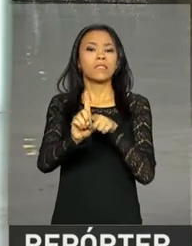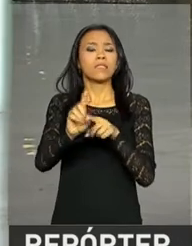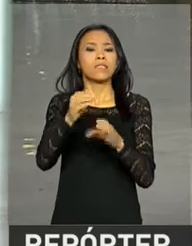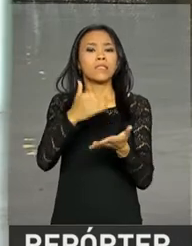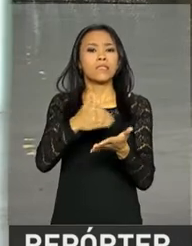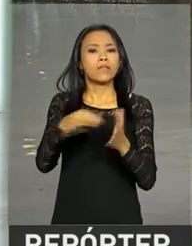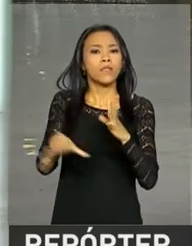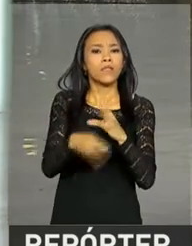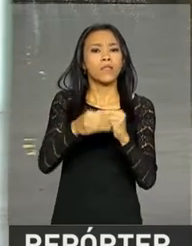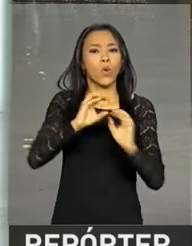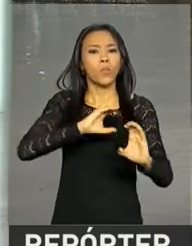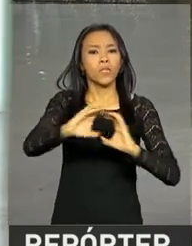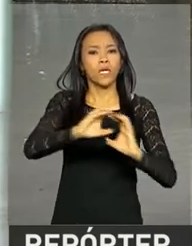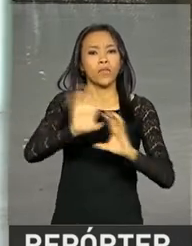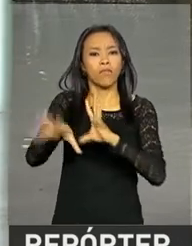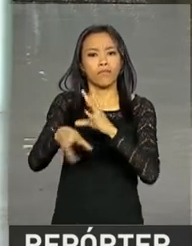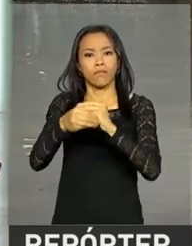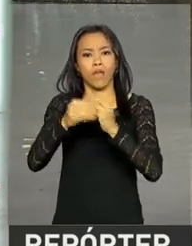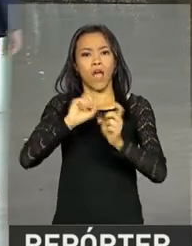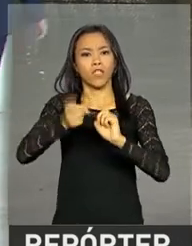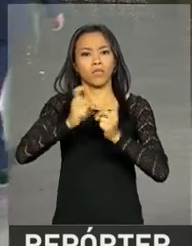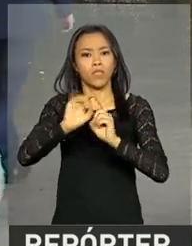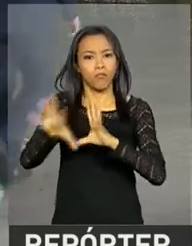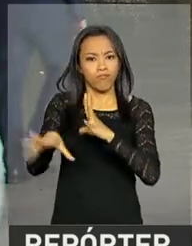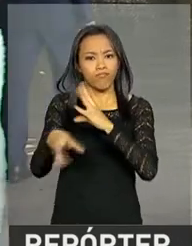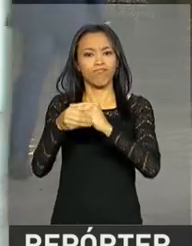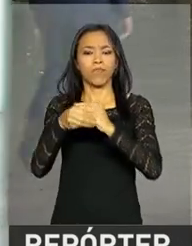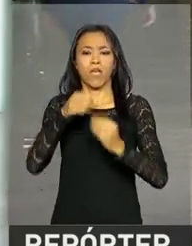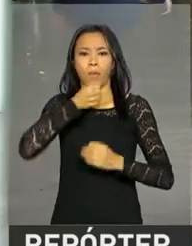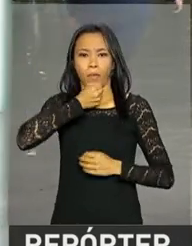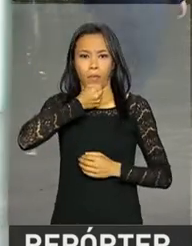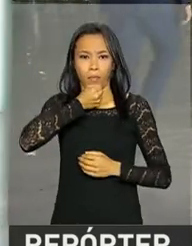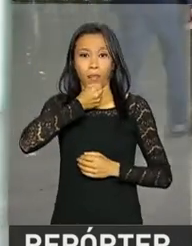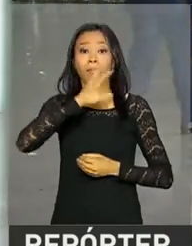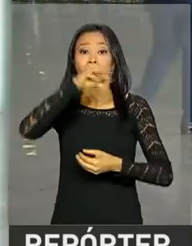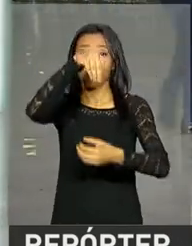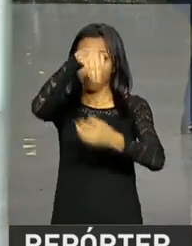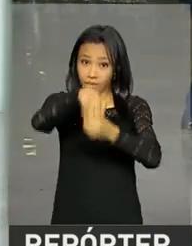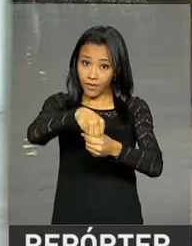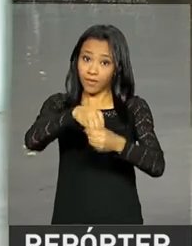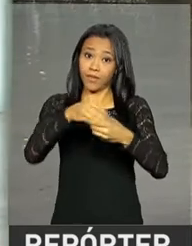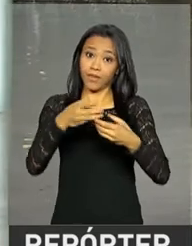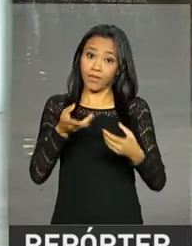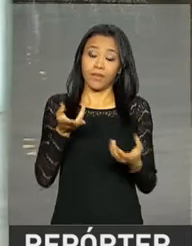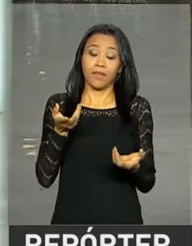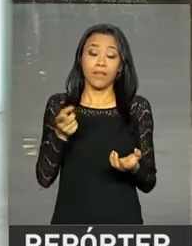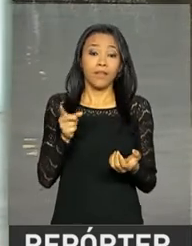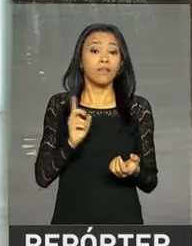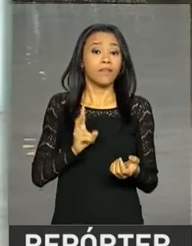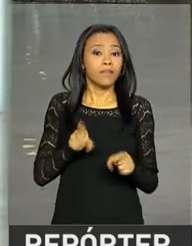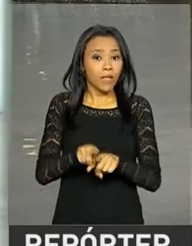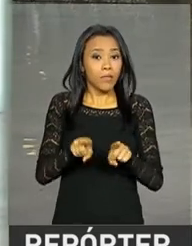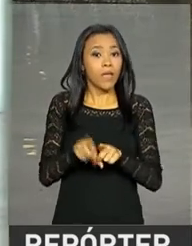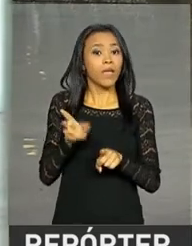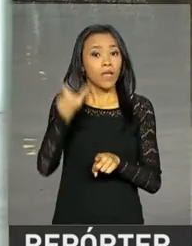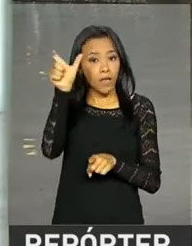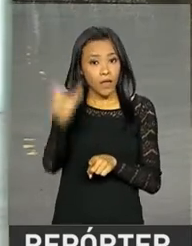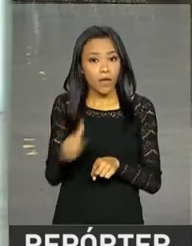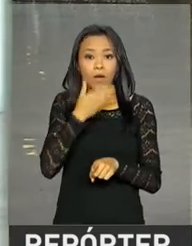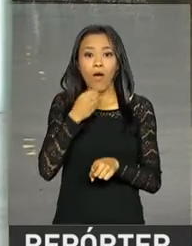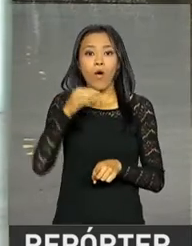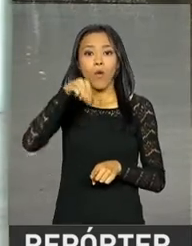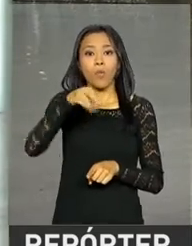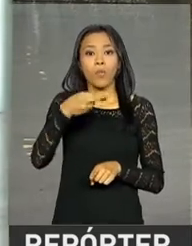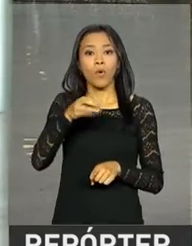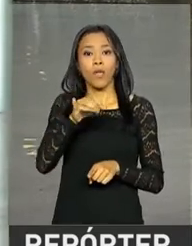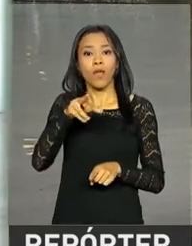comunicação, de administração e ainda pelo cerimonial da Presidência da República, além de continuar comandando, Moreira Franco, o programa